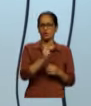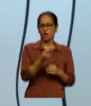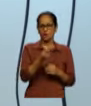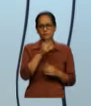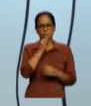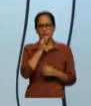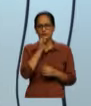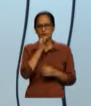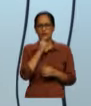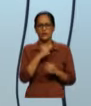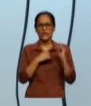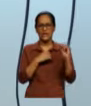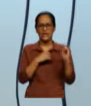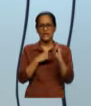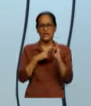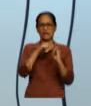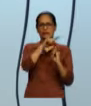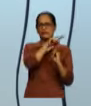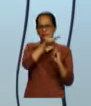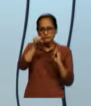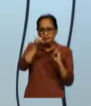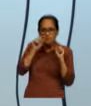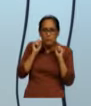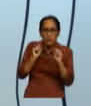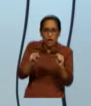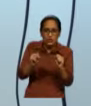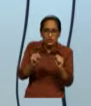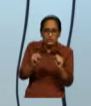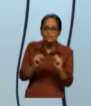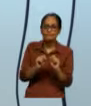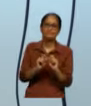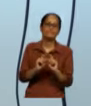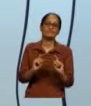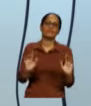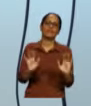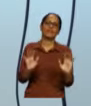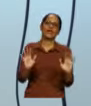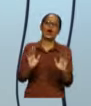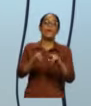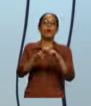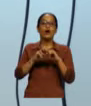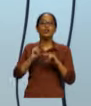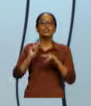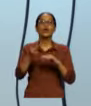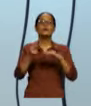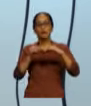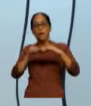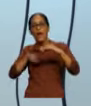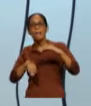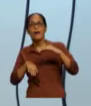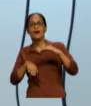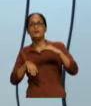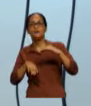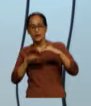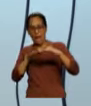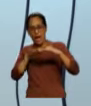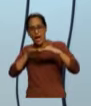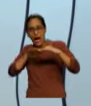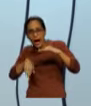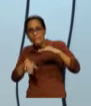cima. Porque o 2.000, ele está menor do que 3.999. Você tem que representar